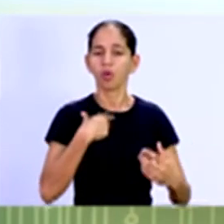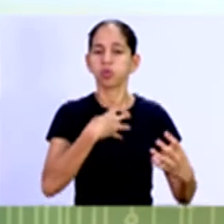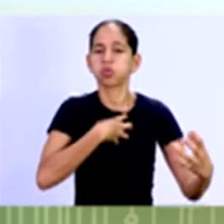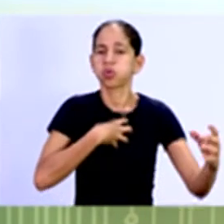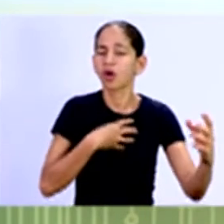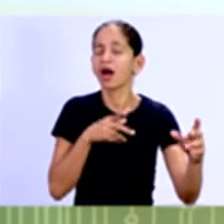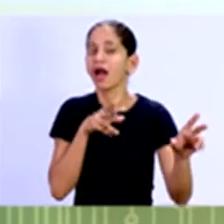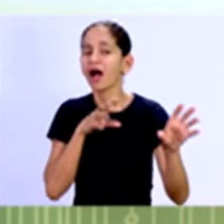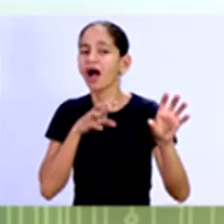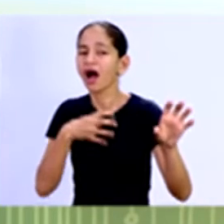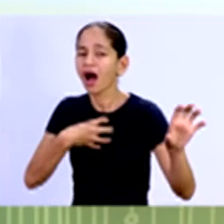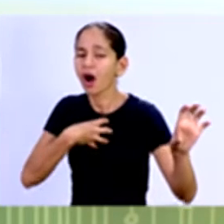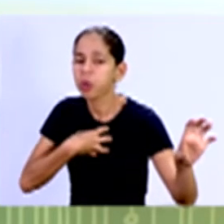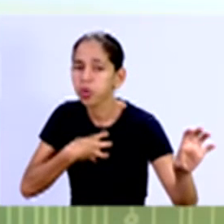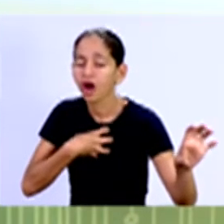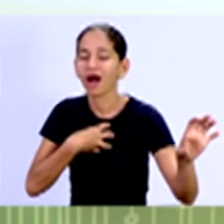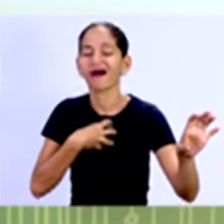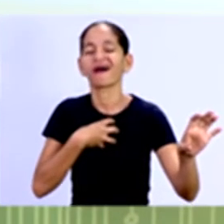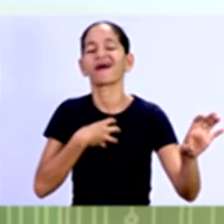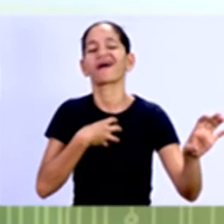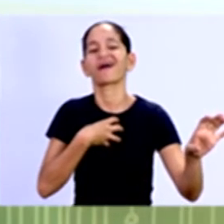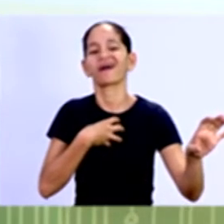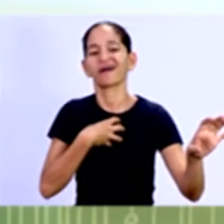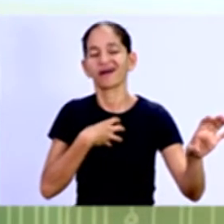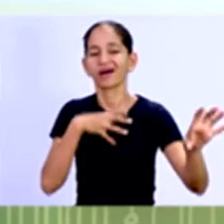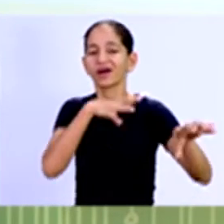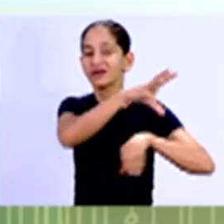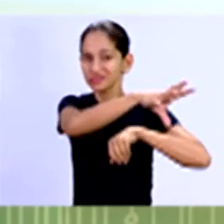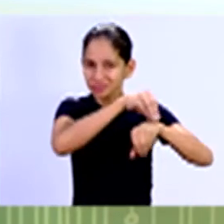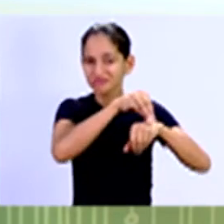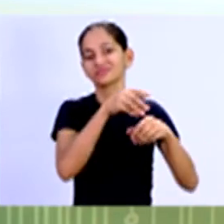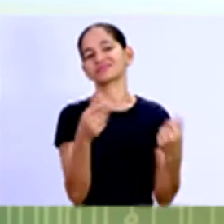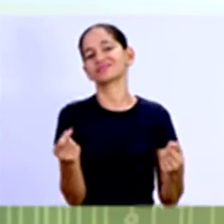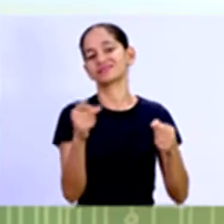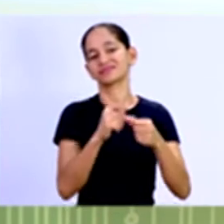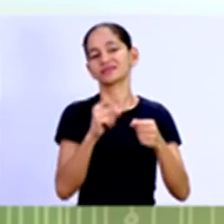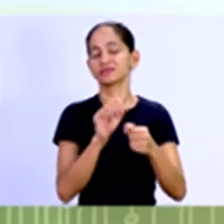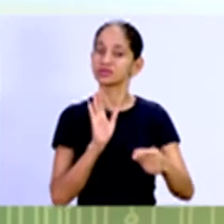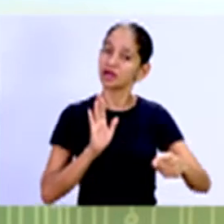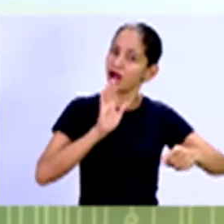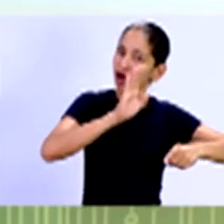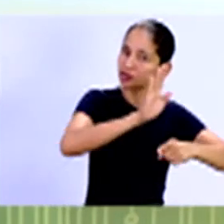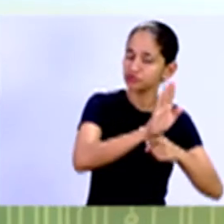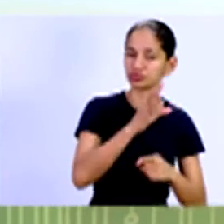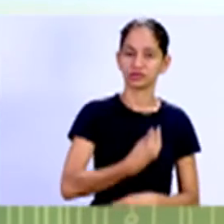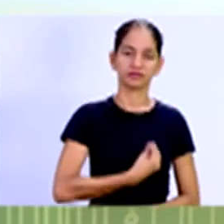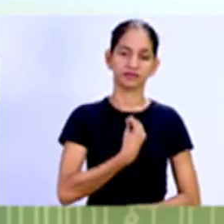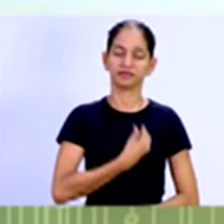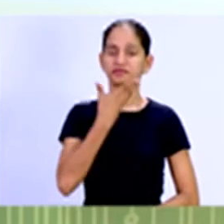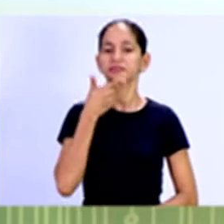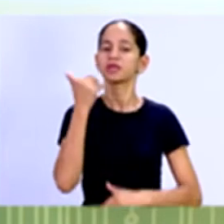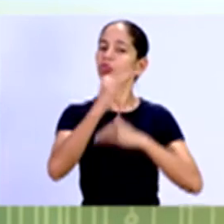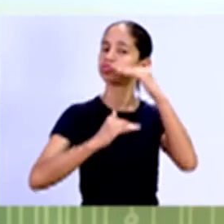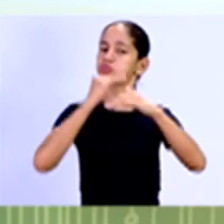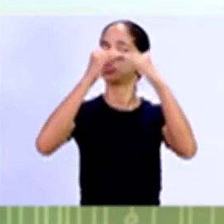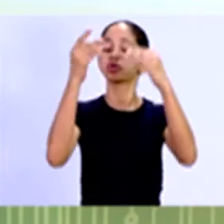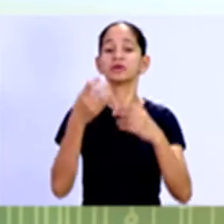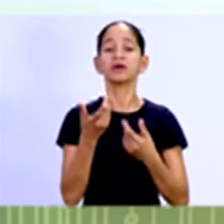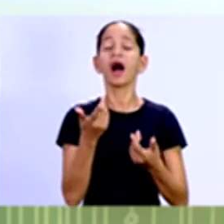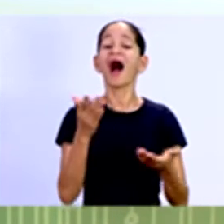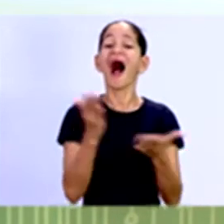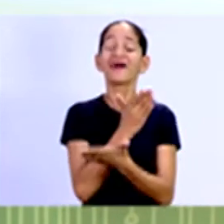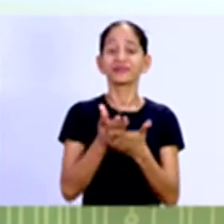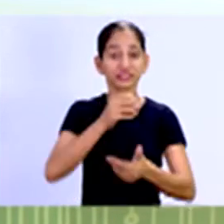são as necessidades dele? E como que eu posso contribuir para que essa pessoa viva melhor? Porque geralmente a gente faz o